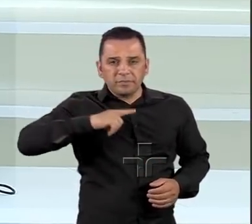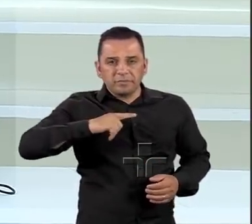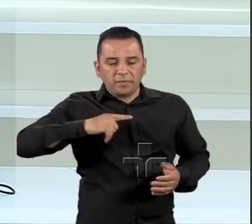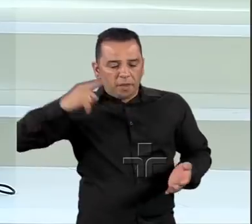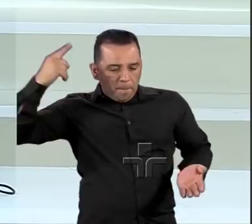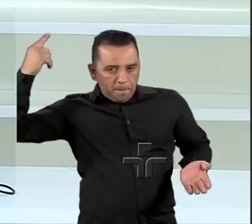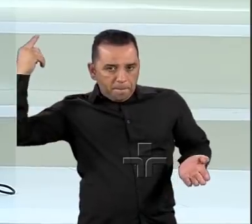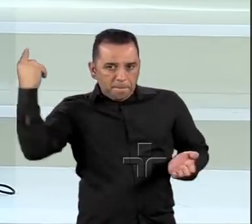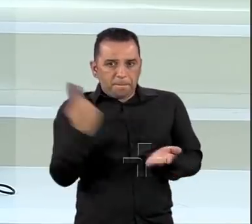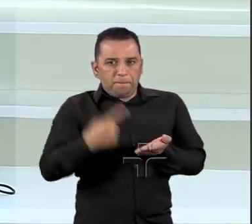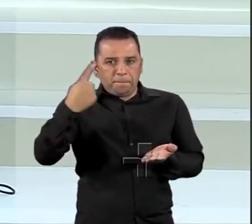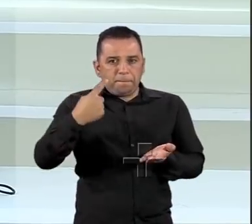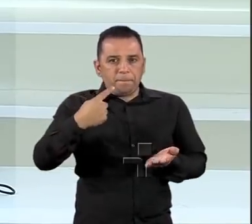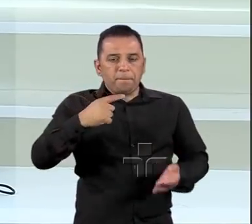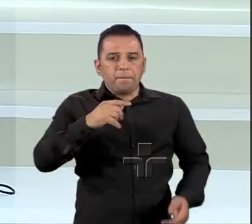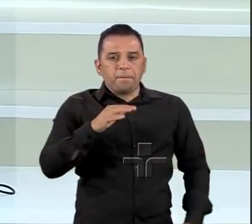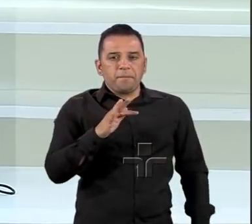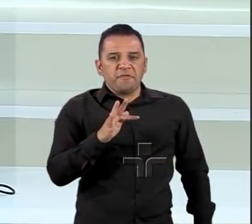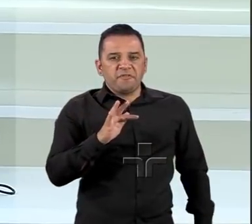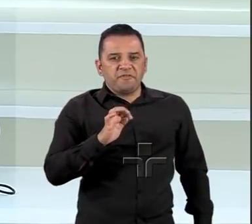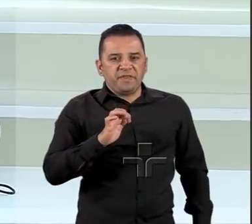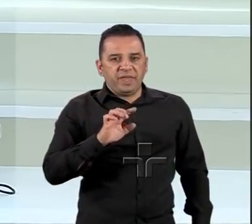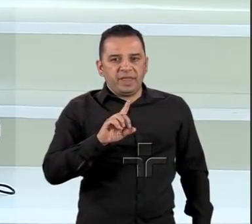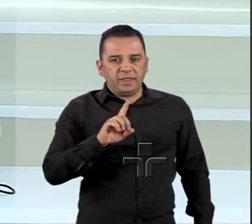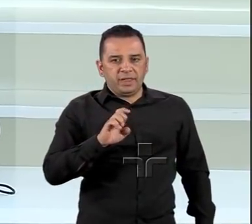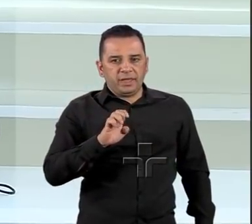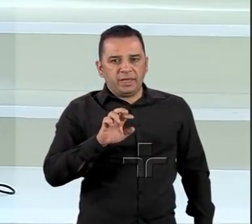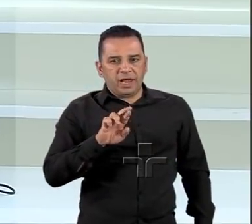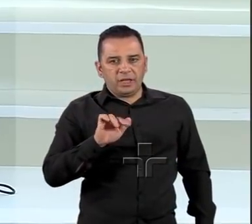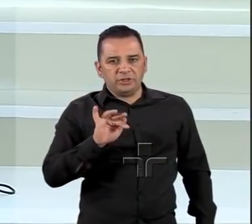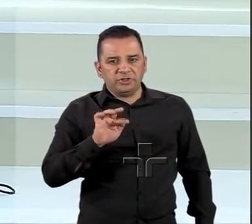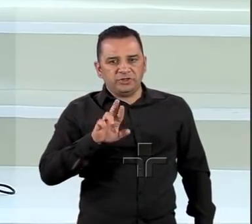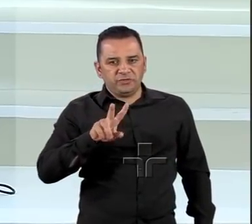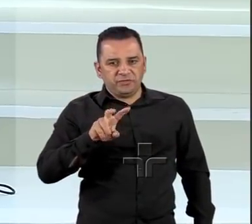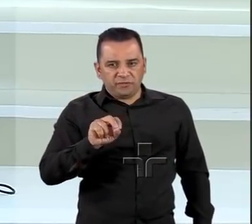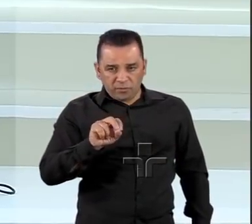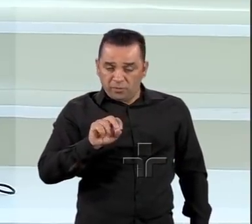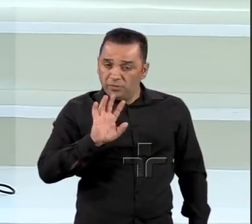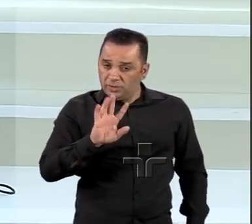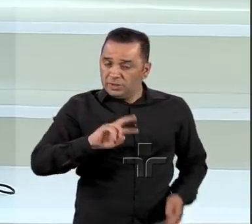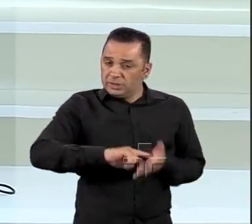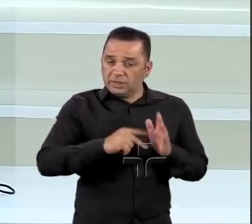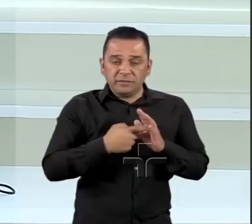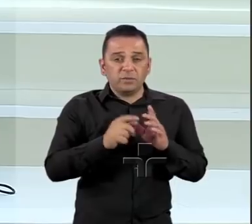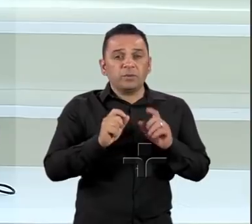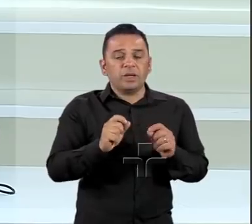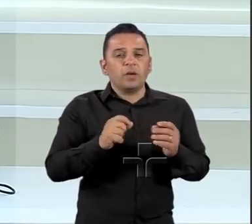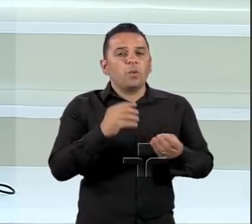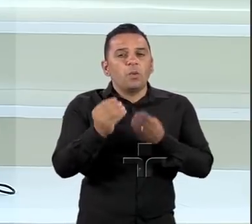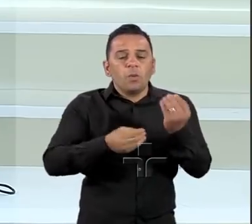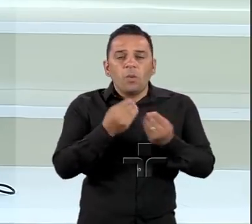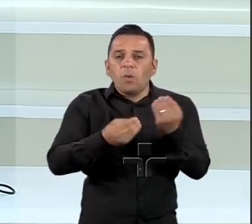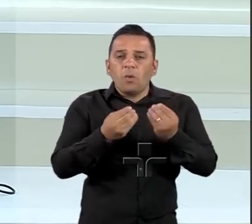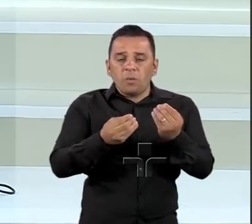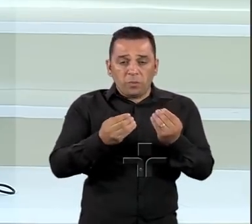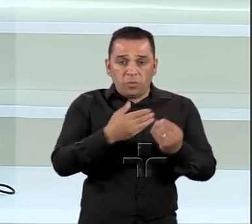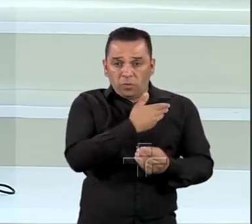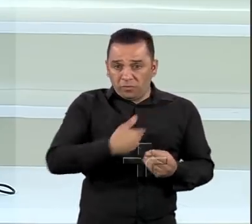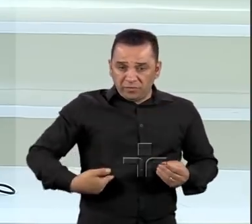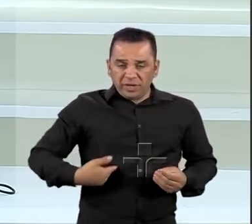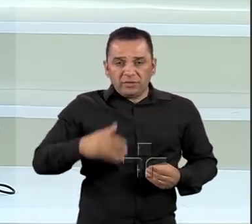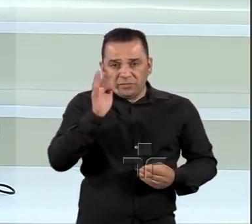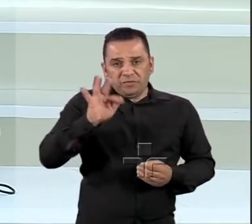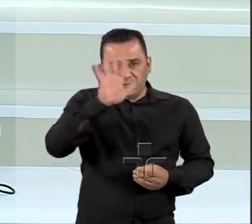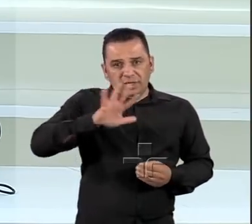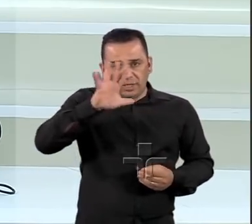Federativo. A visão com que a gente pode apropriar para o governo federal o importante papel de condutor da política sanitária